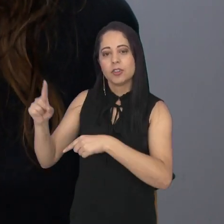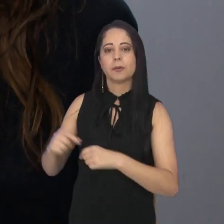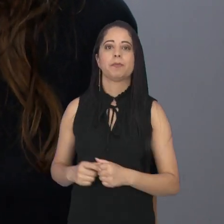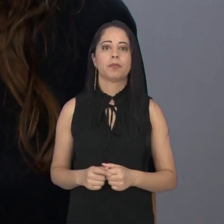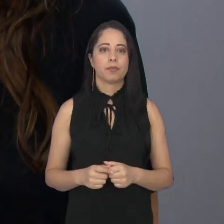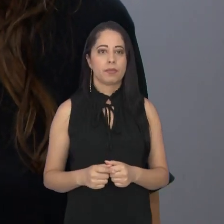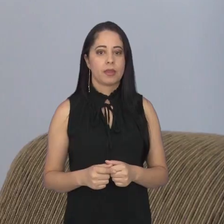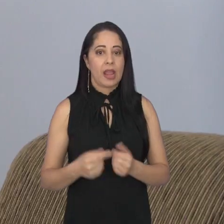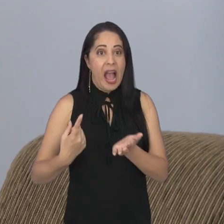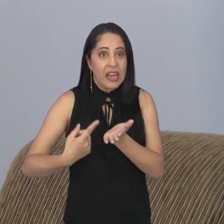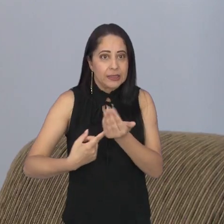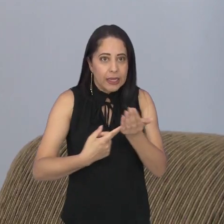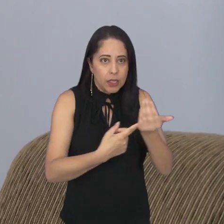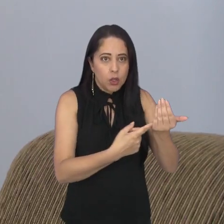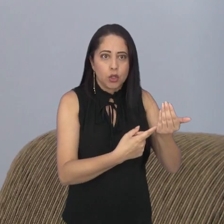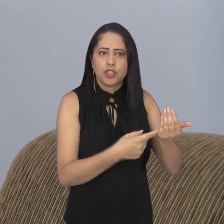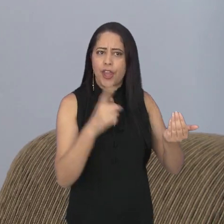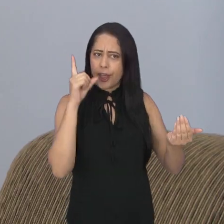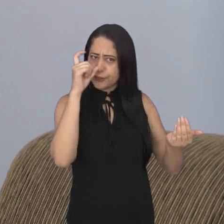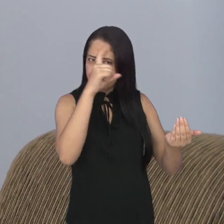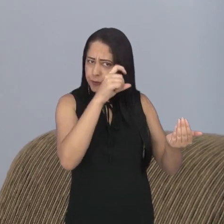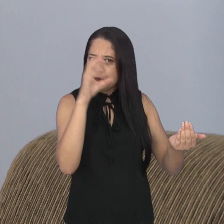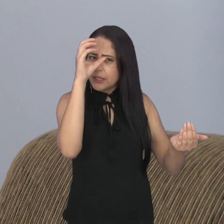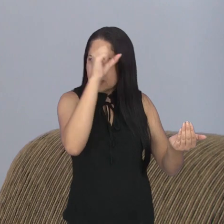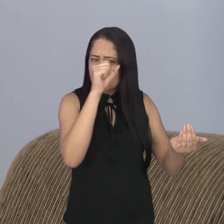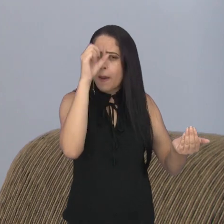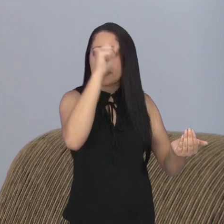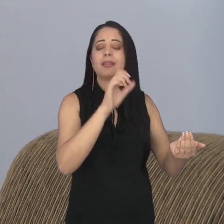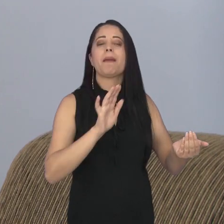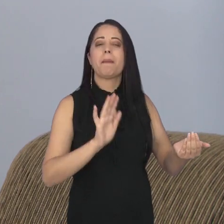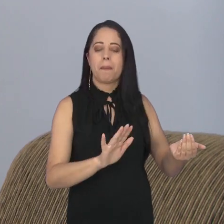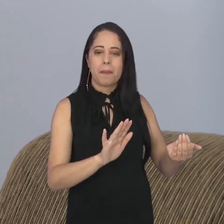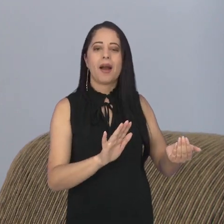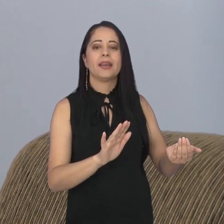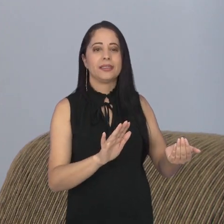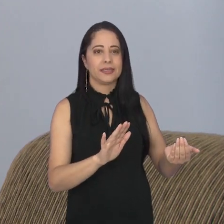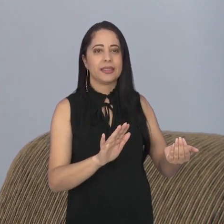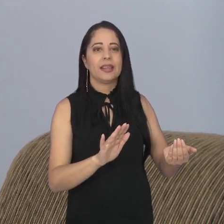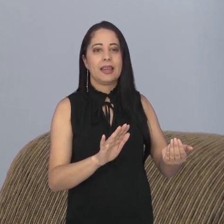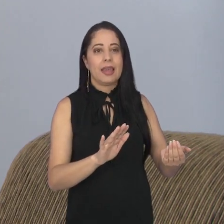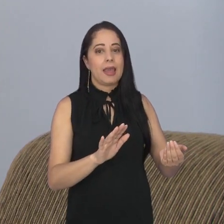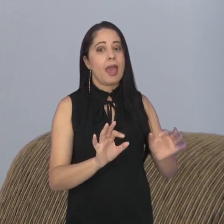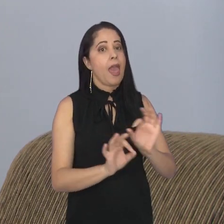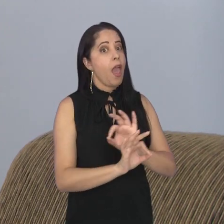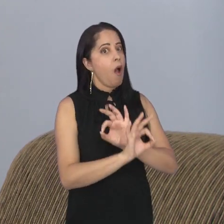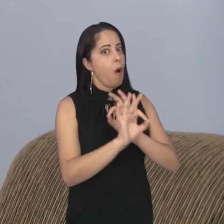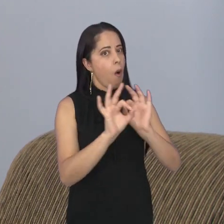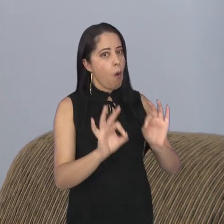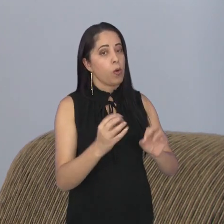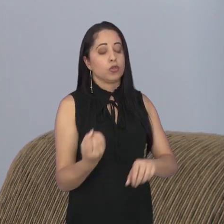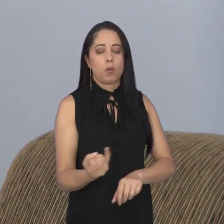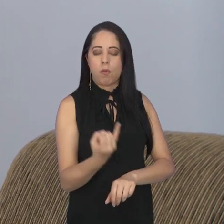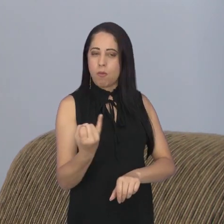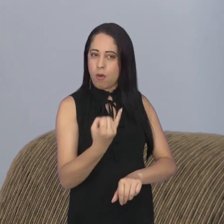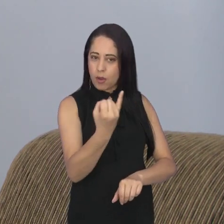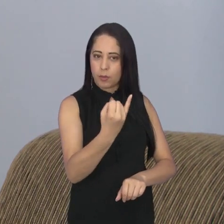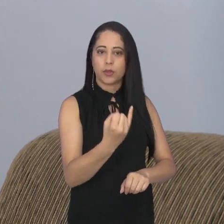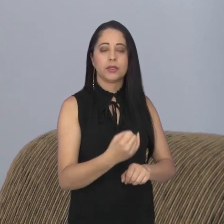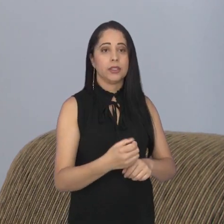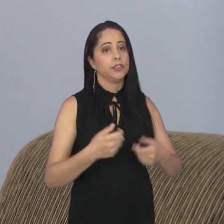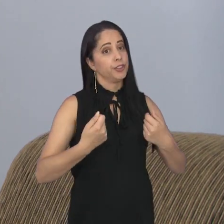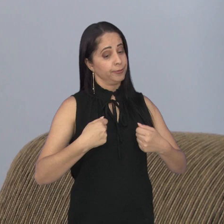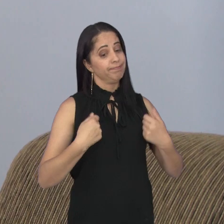nosso município. A tecnologia é difícil para nós idosos. Mas, mesmo assim, o básico acho que